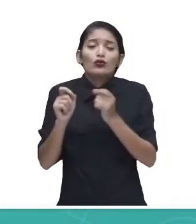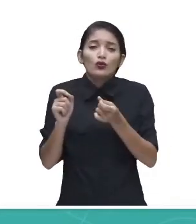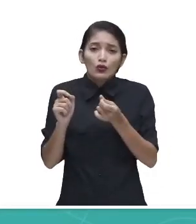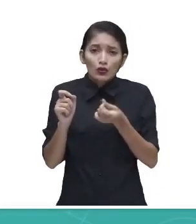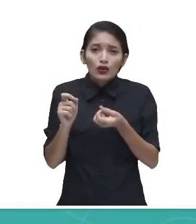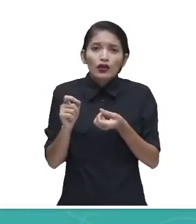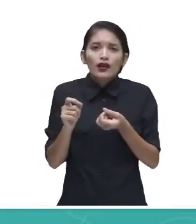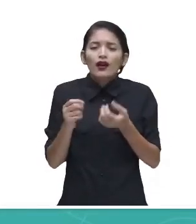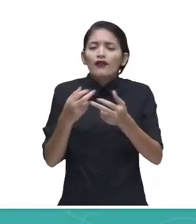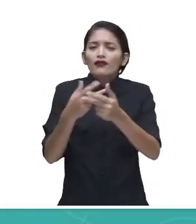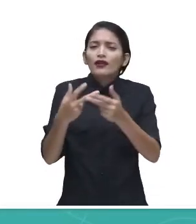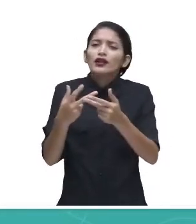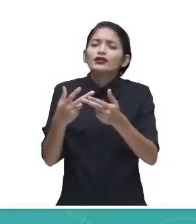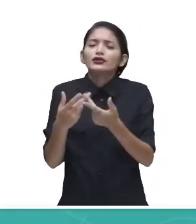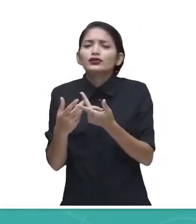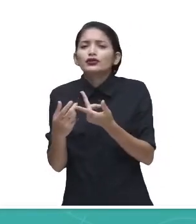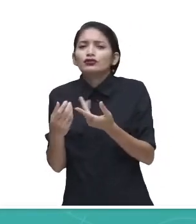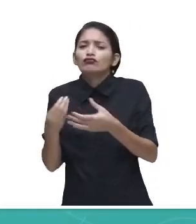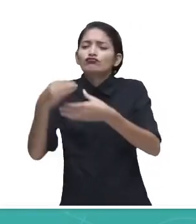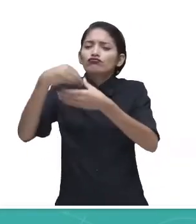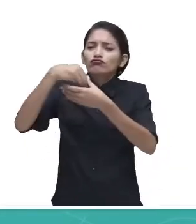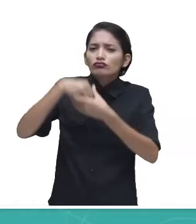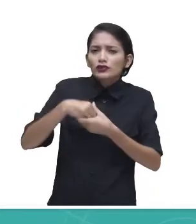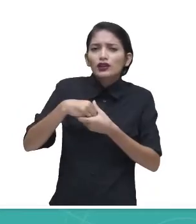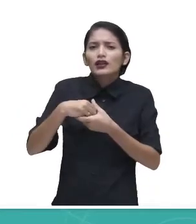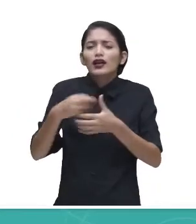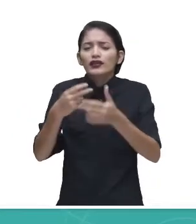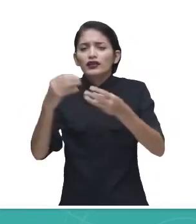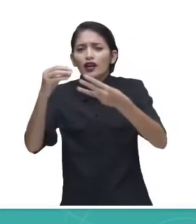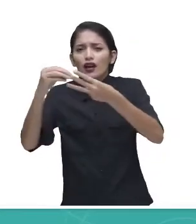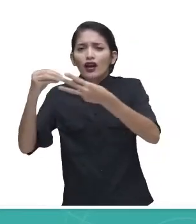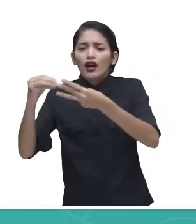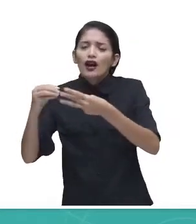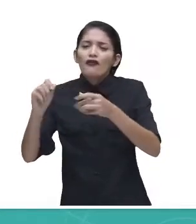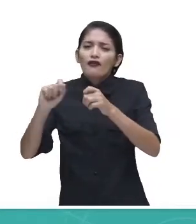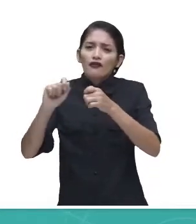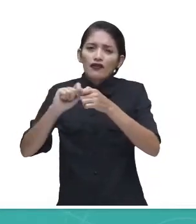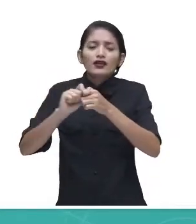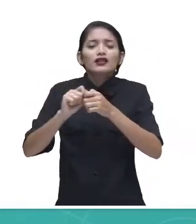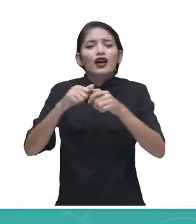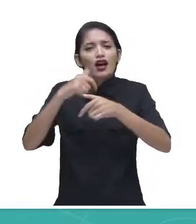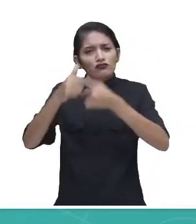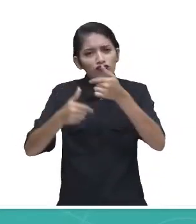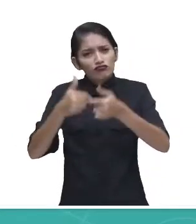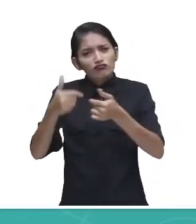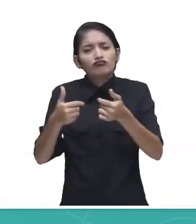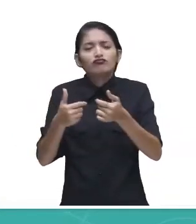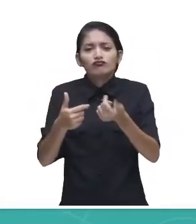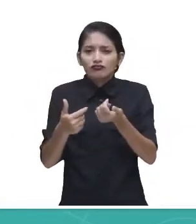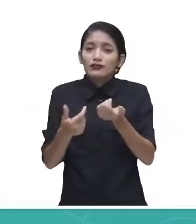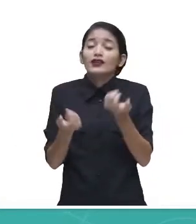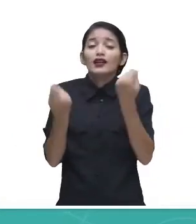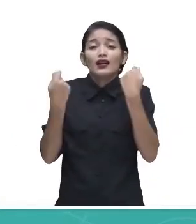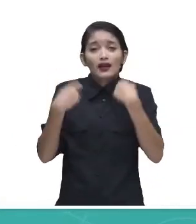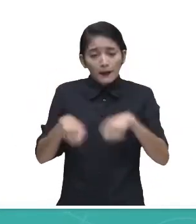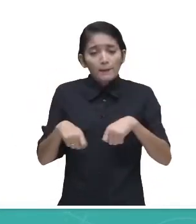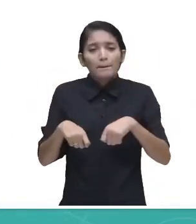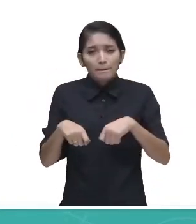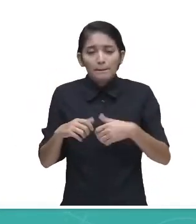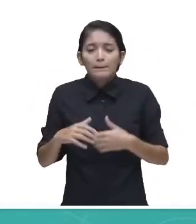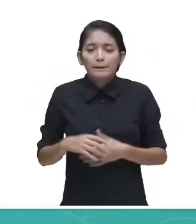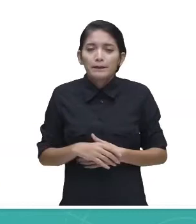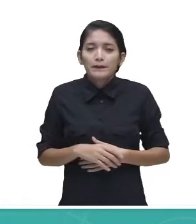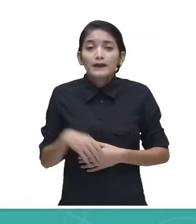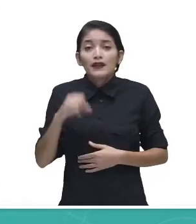desses nutrientes para você conseguir com que as células realizem suas atividades de forma eficiente. Então, se